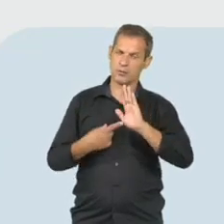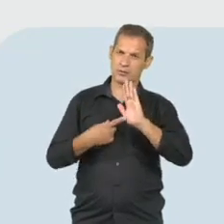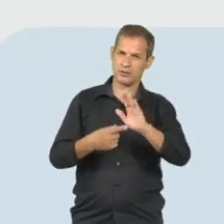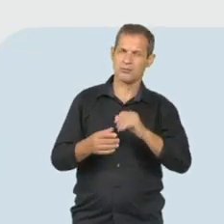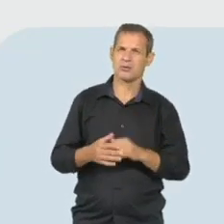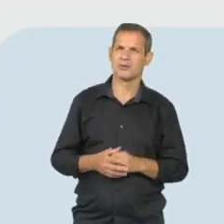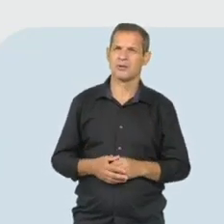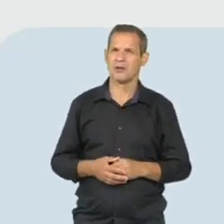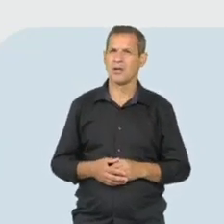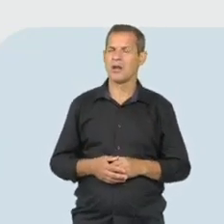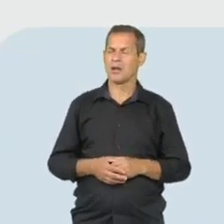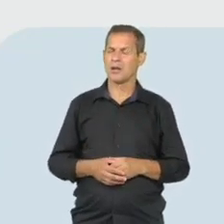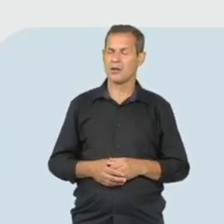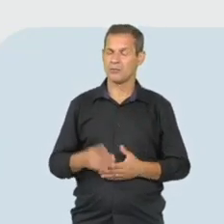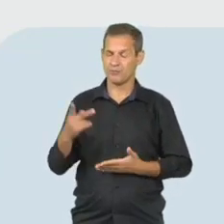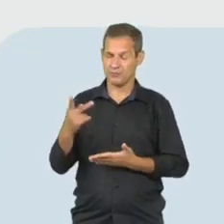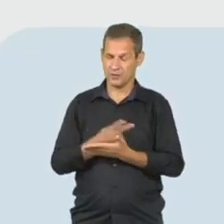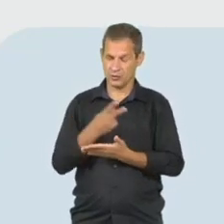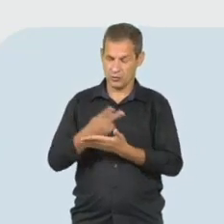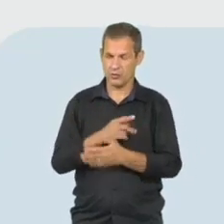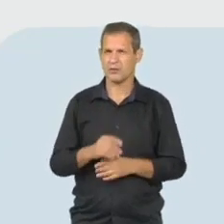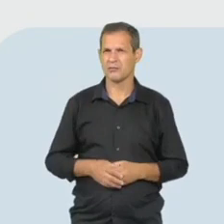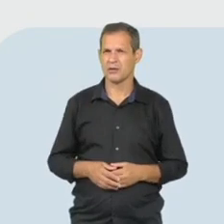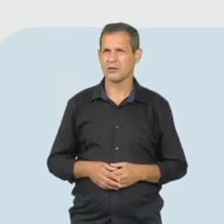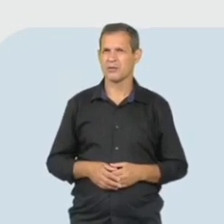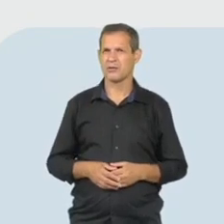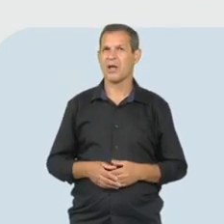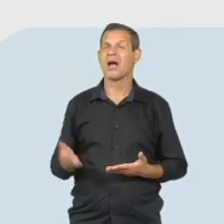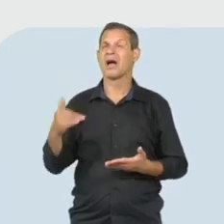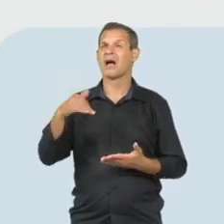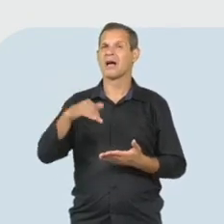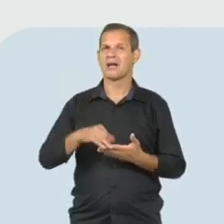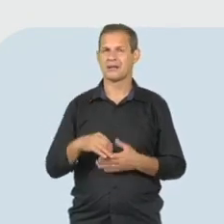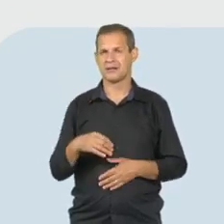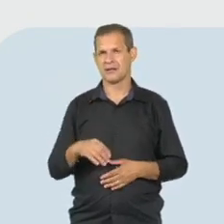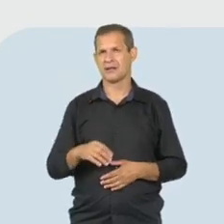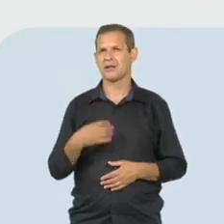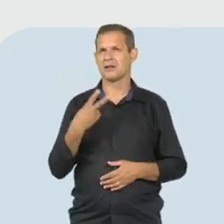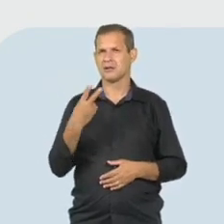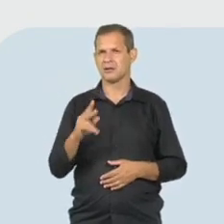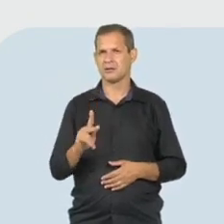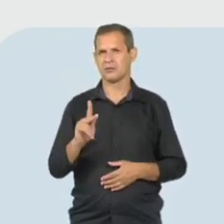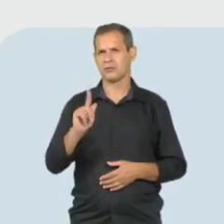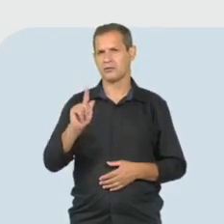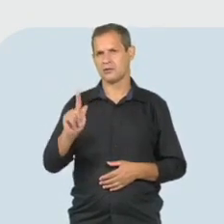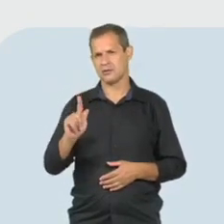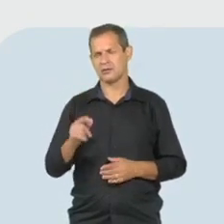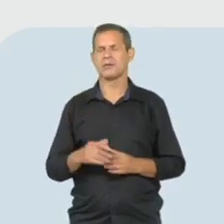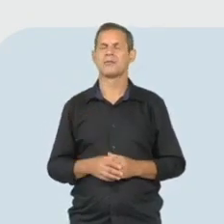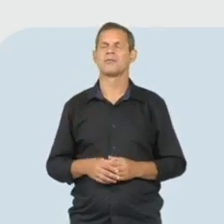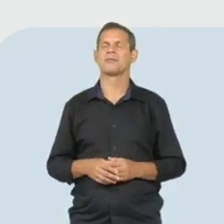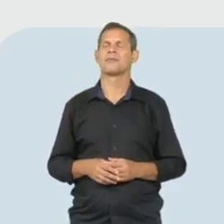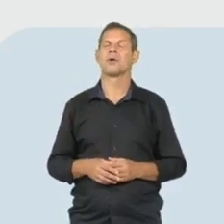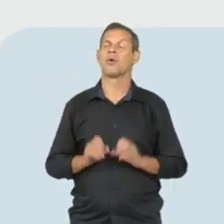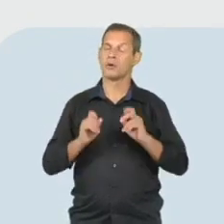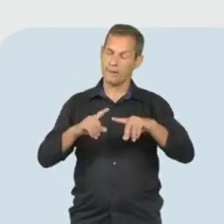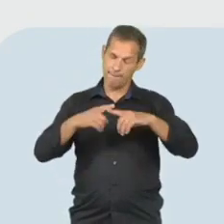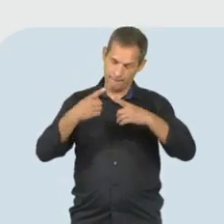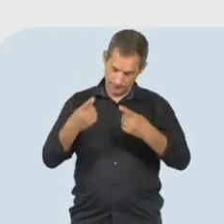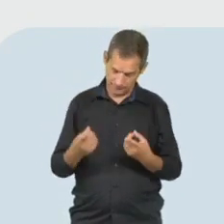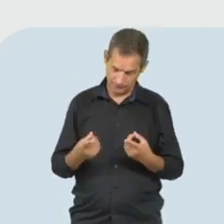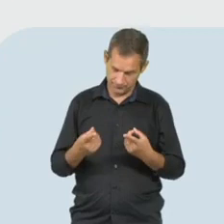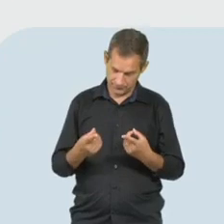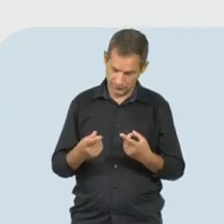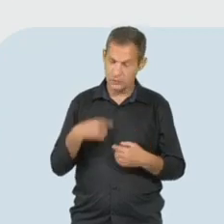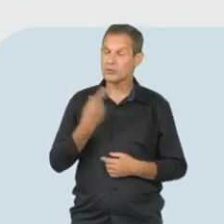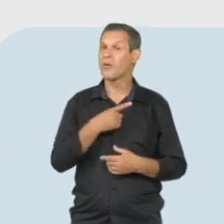amostra para que o erro ele fosse de no máximo 2 quilos aqui, ok? Então, o